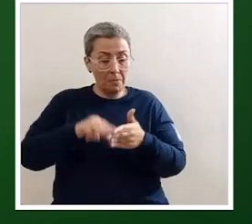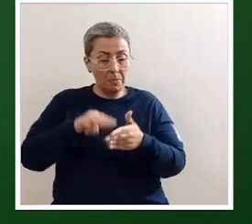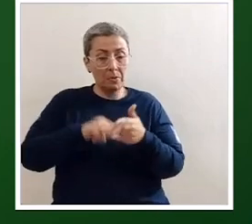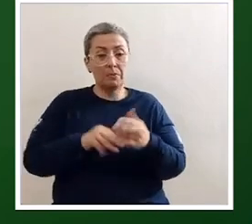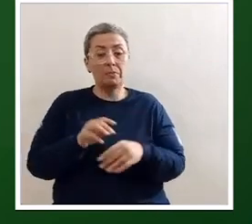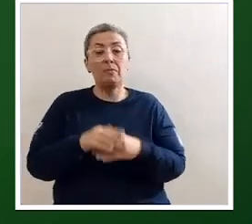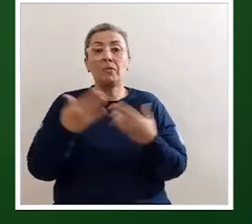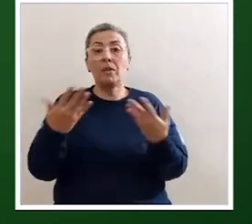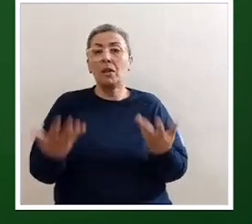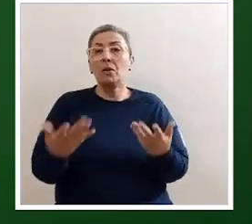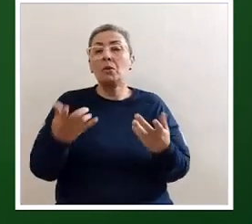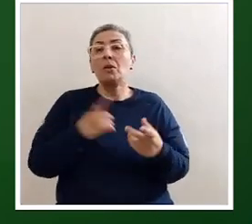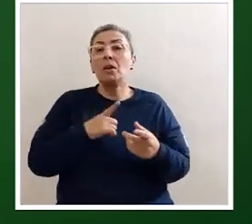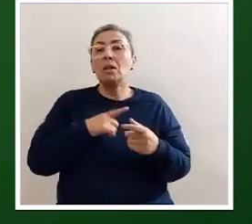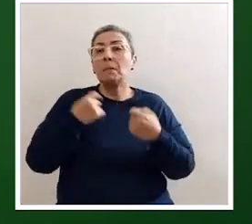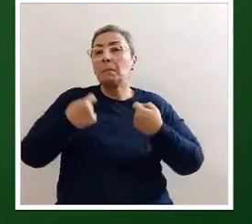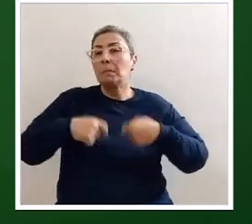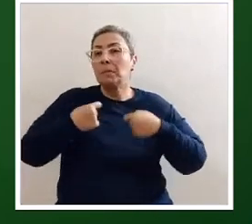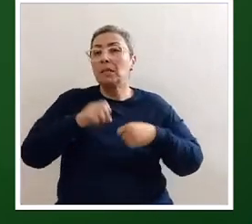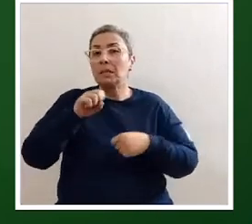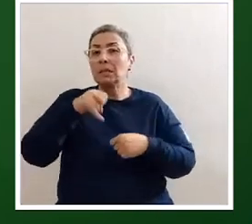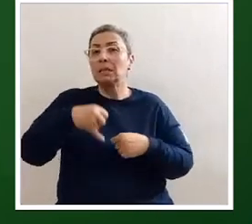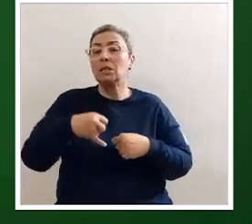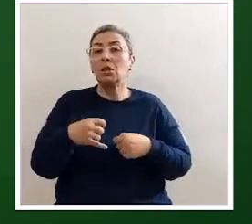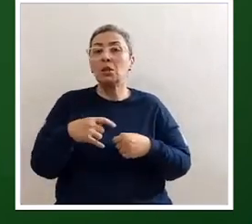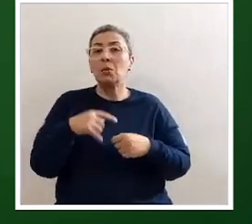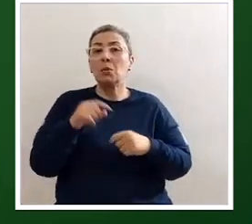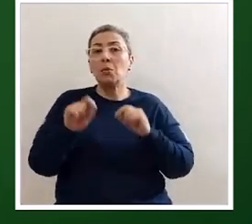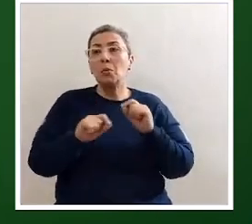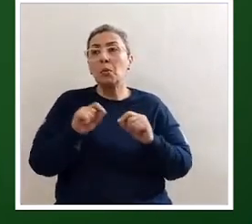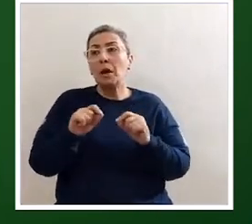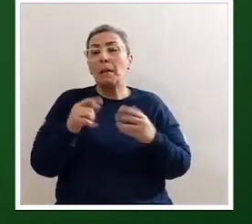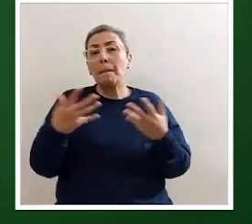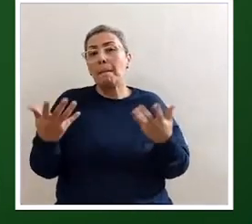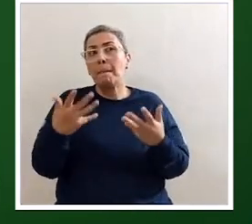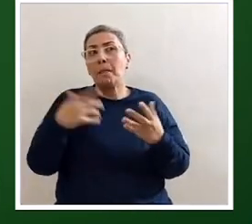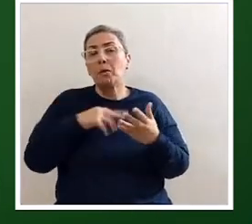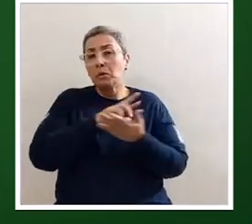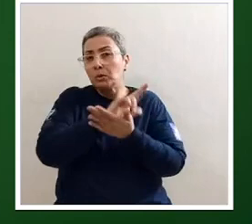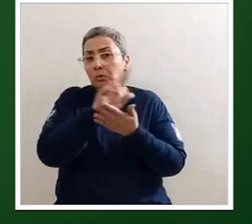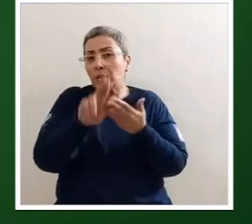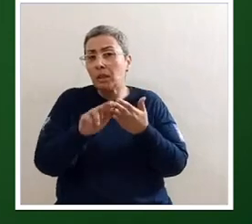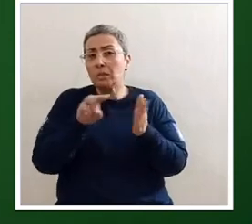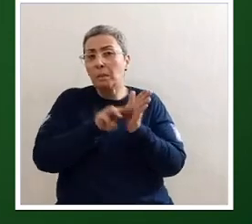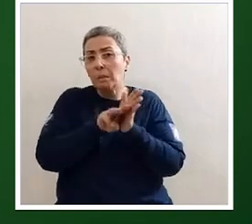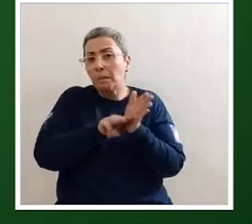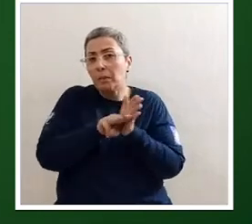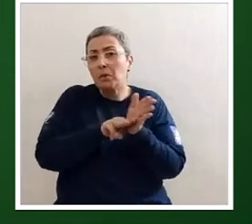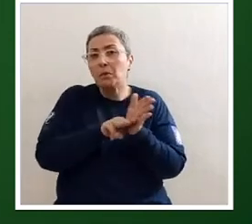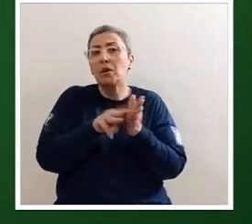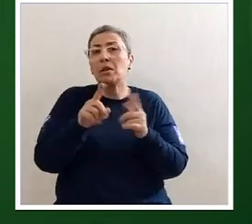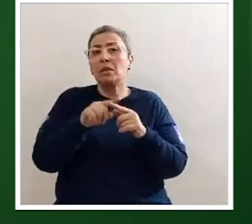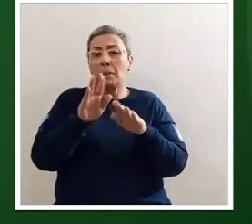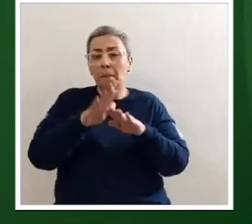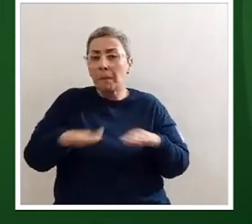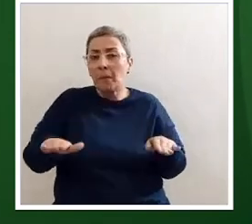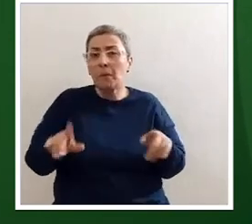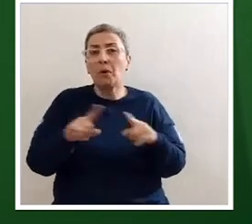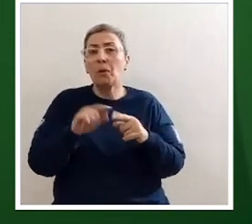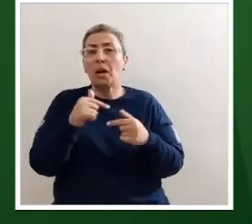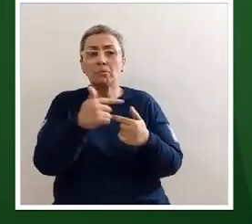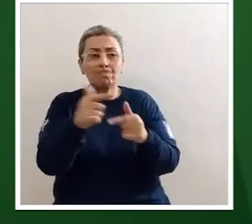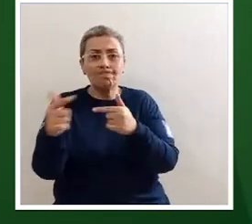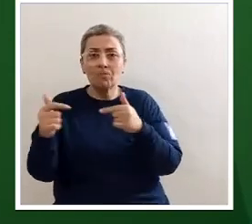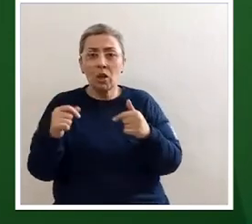então aqui a gente precisa sim a diversidade de metodologias para as crianças que não